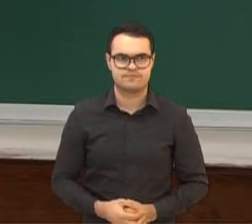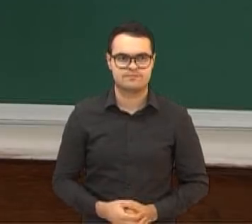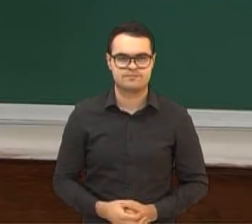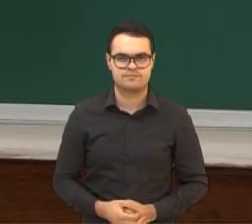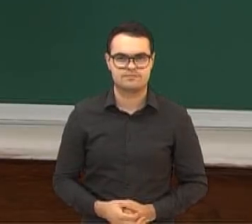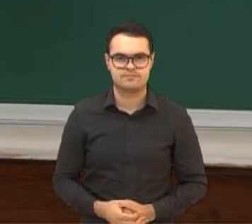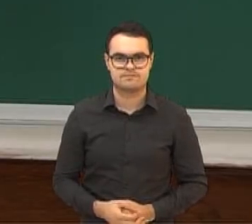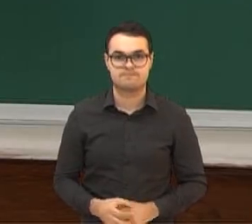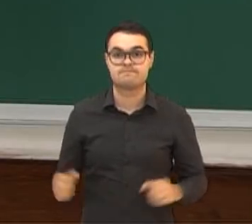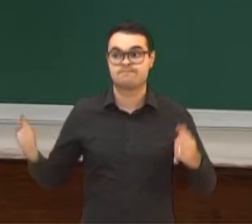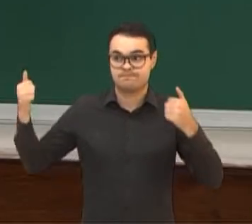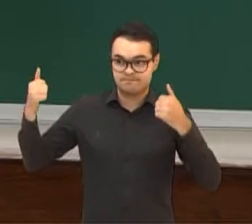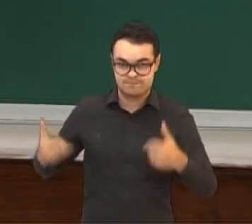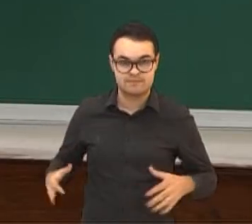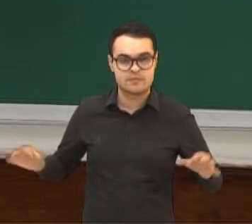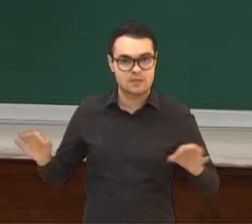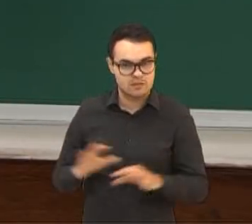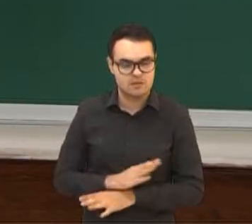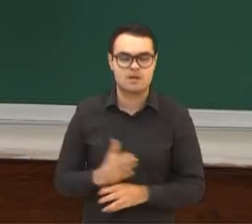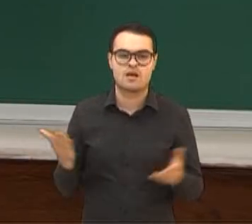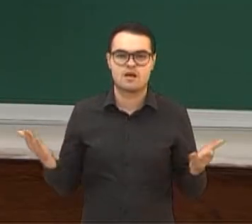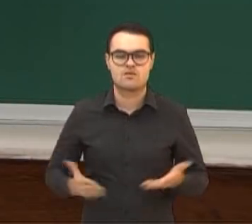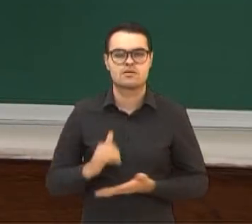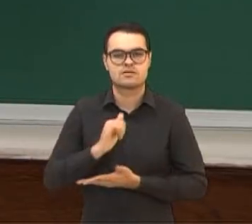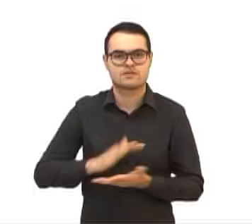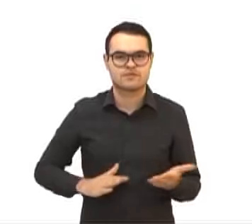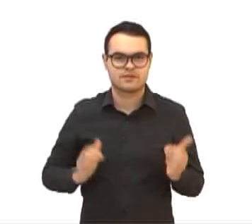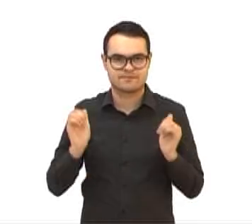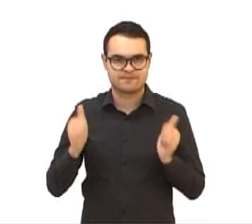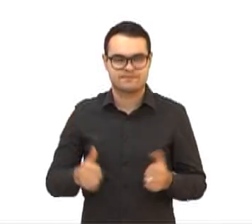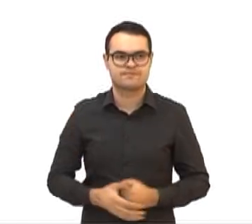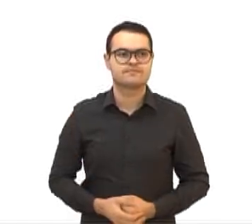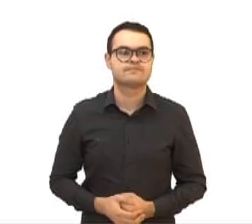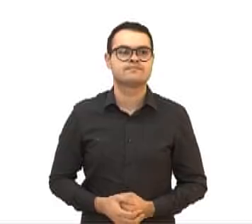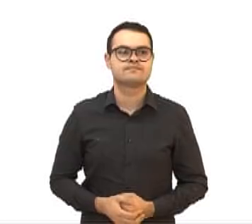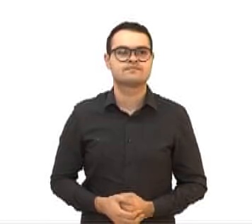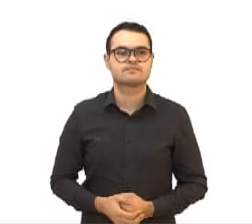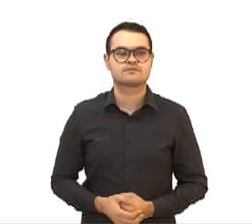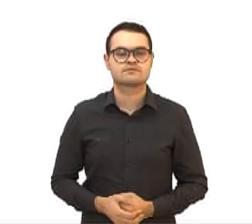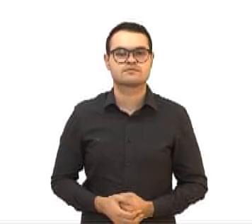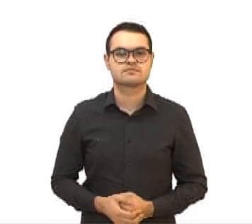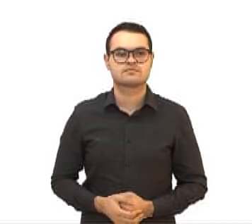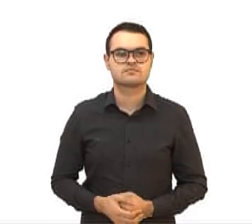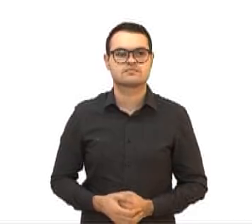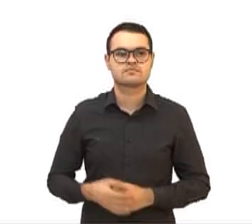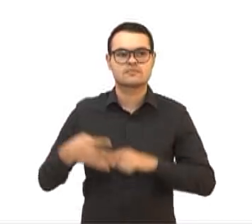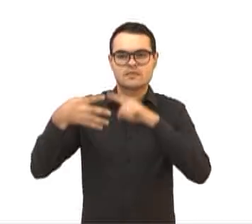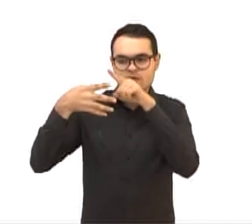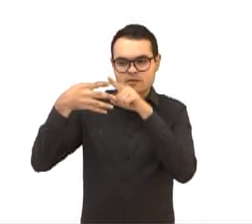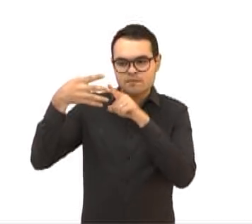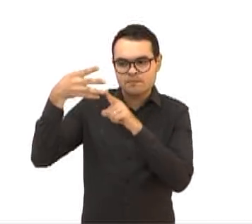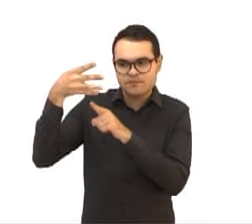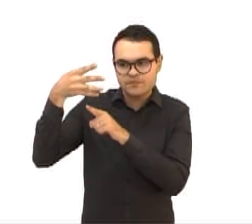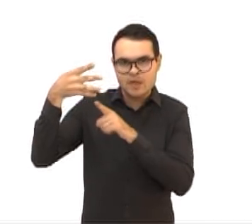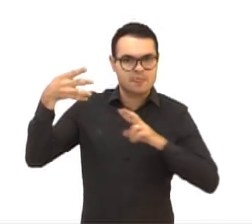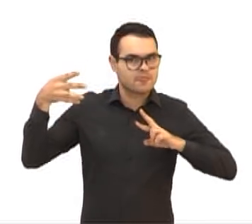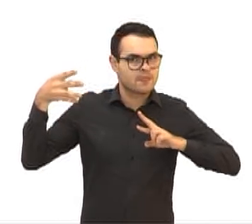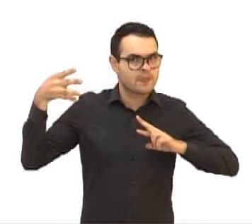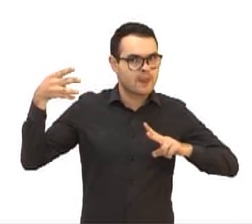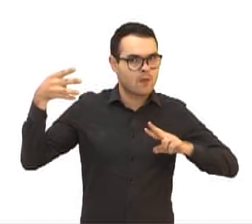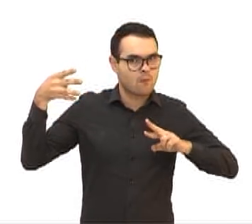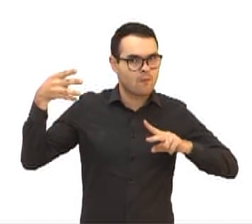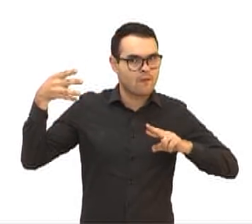Tendo dito isso, vamos fazer atividades sobre esses assuntos, ok? Identifique quais das propriedades a seguir não é